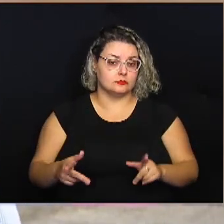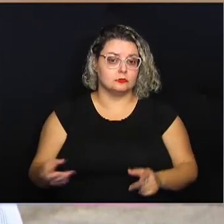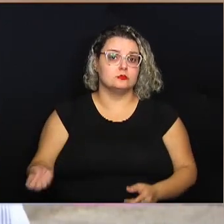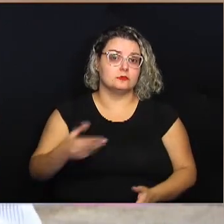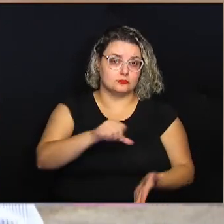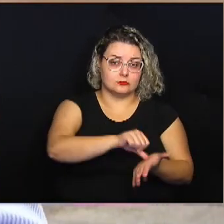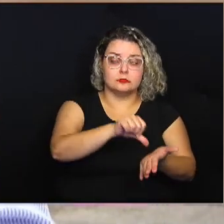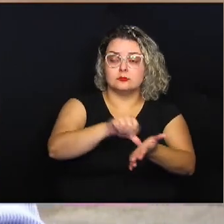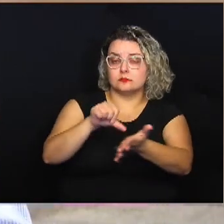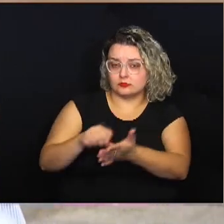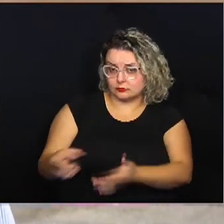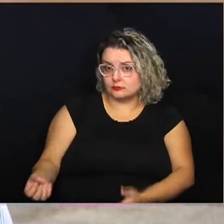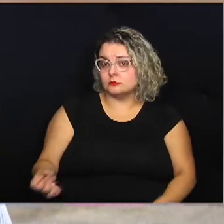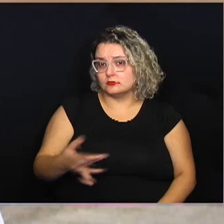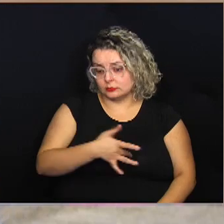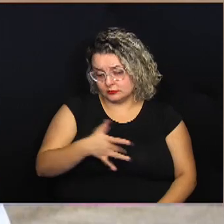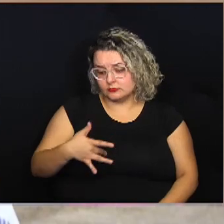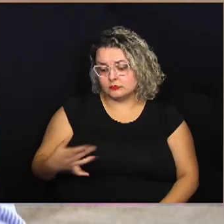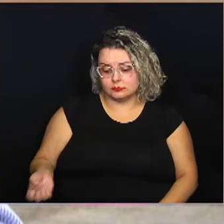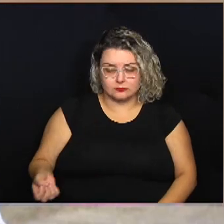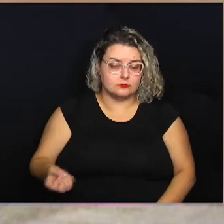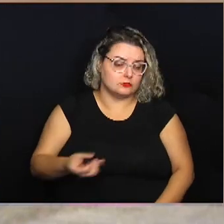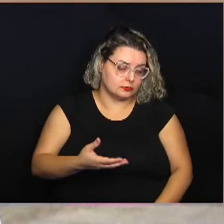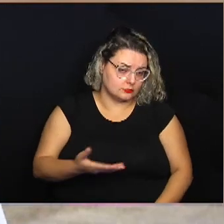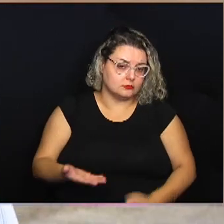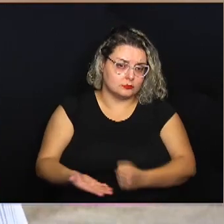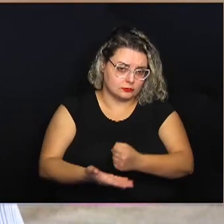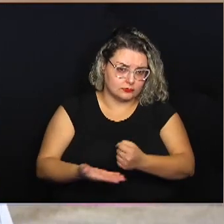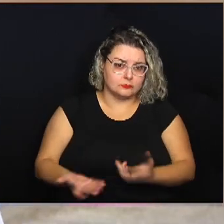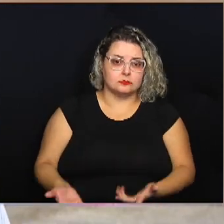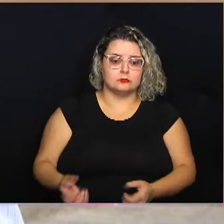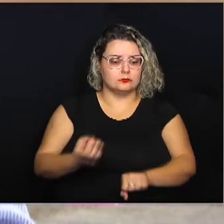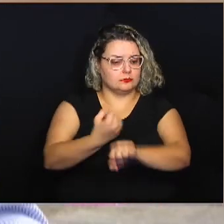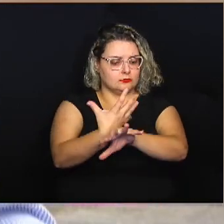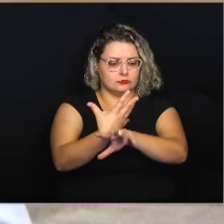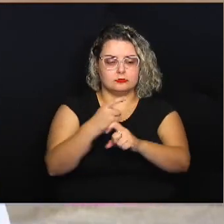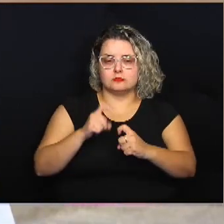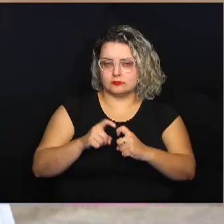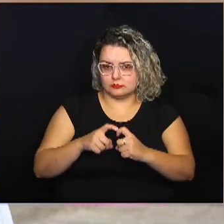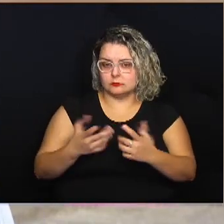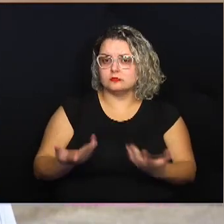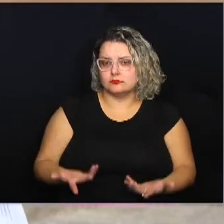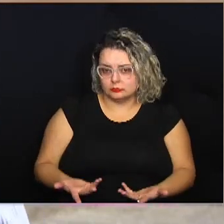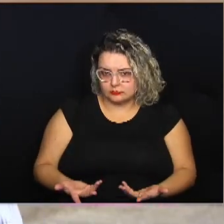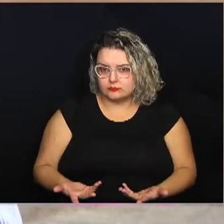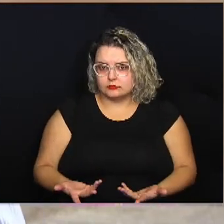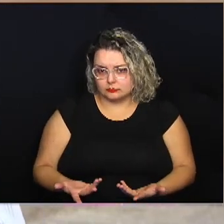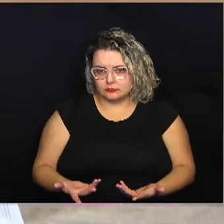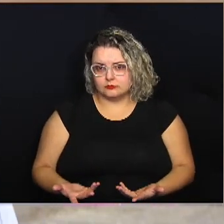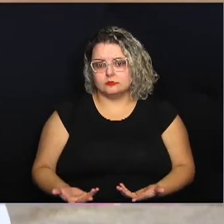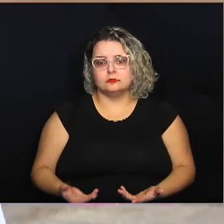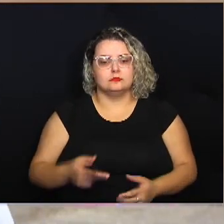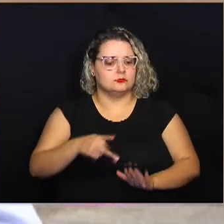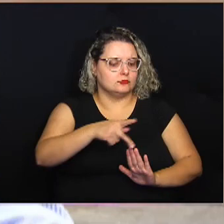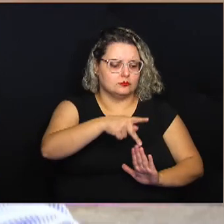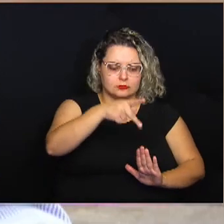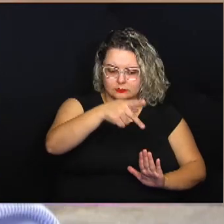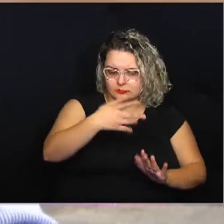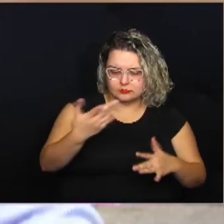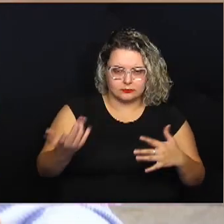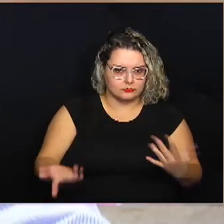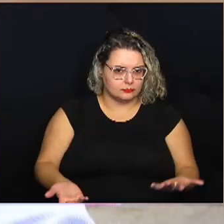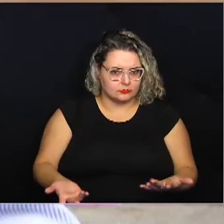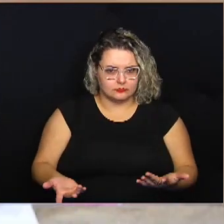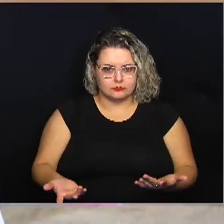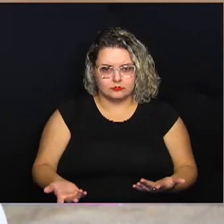sejam incorporadas, a telemedicina, alteração, né, de portaria, né,